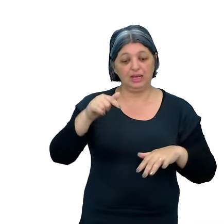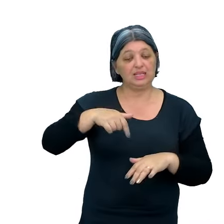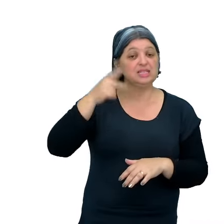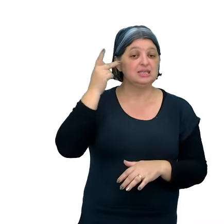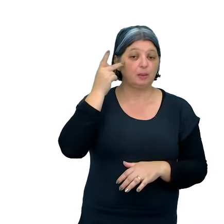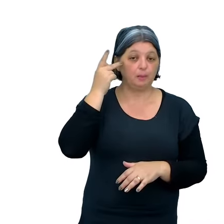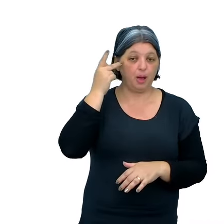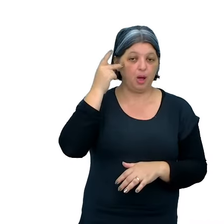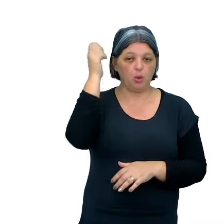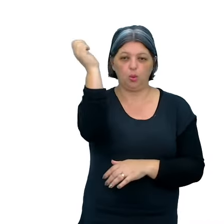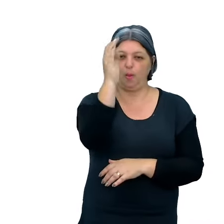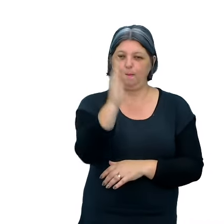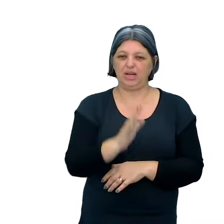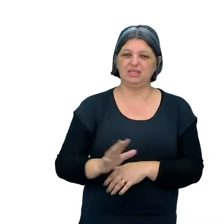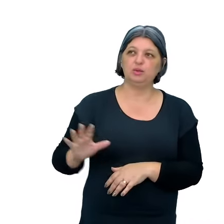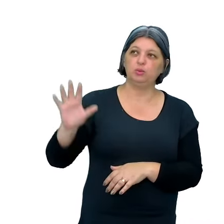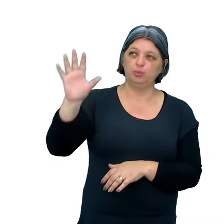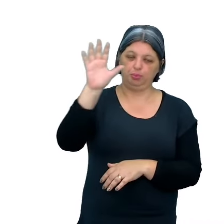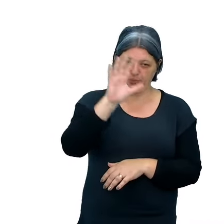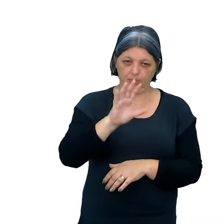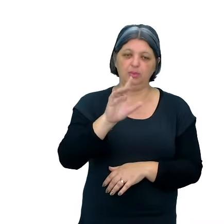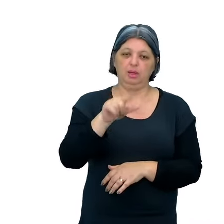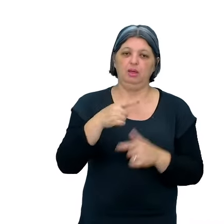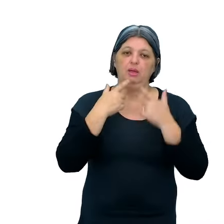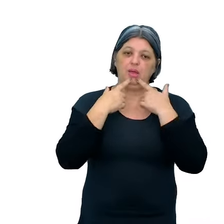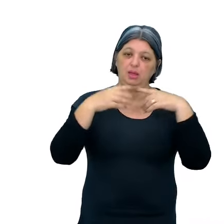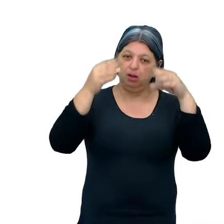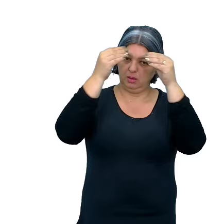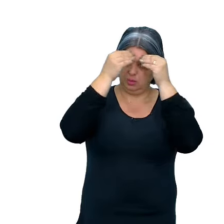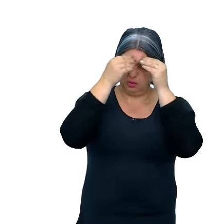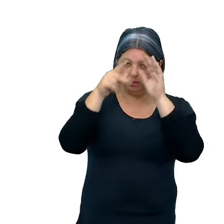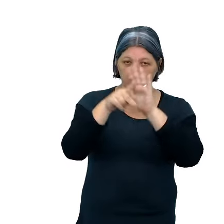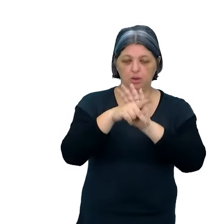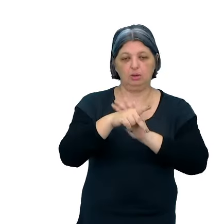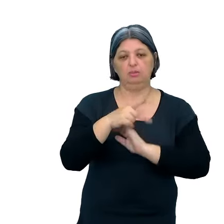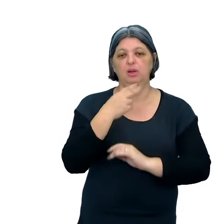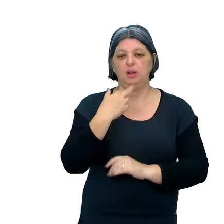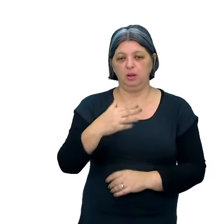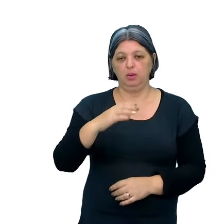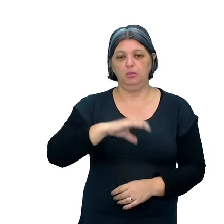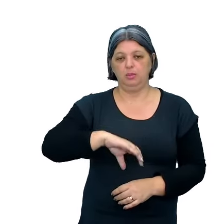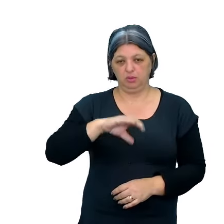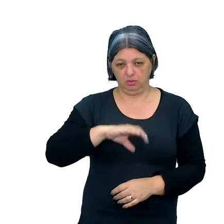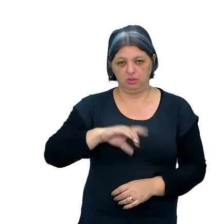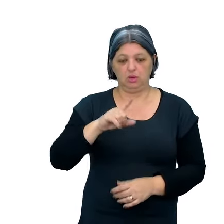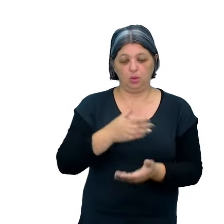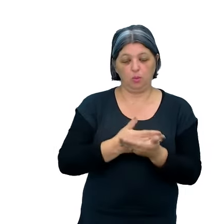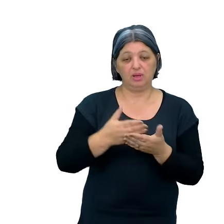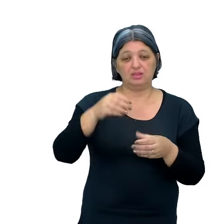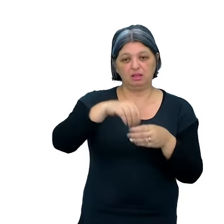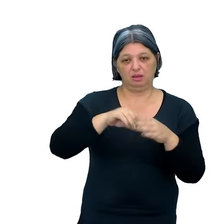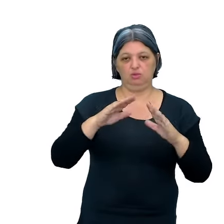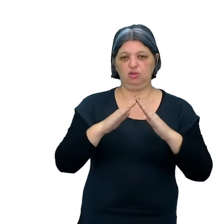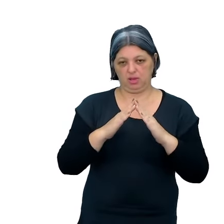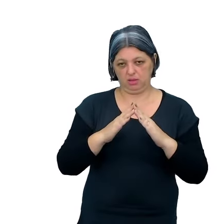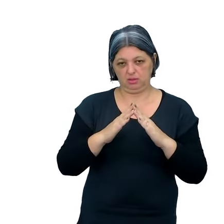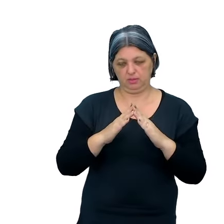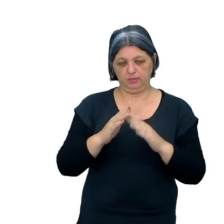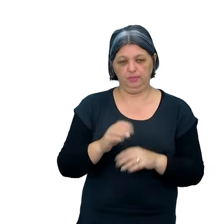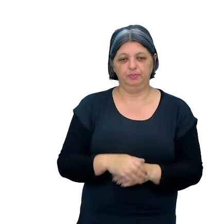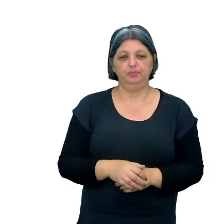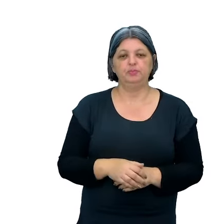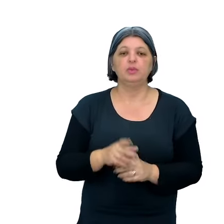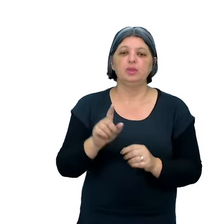do Brasil, né? De certa forma, a linguagem da língua portuguesa é aquela que é iniciada na sua casa. Nos anos finais e no